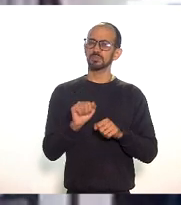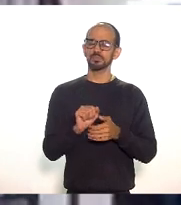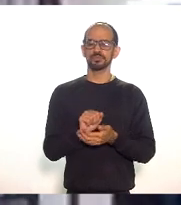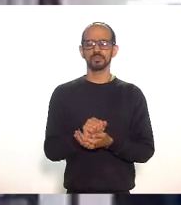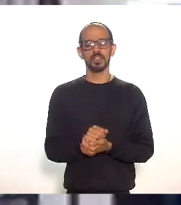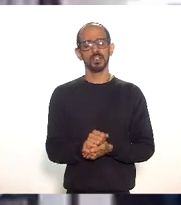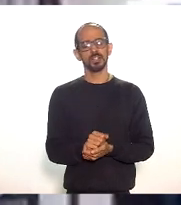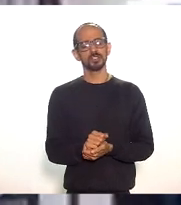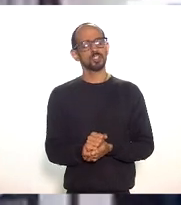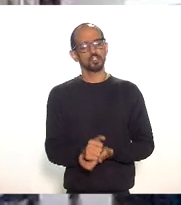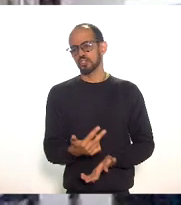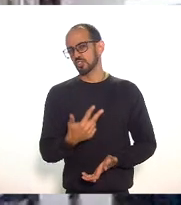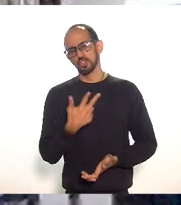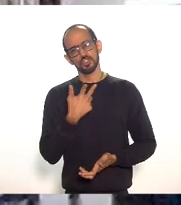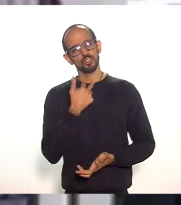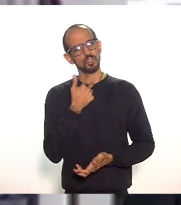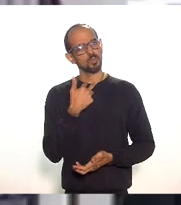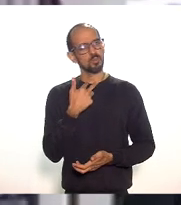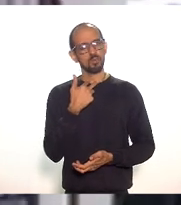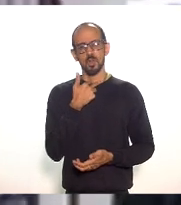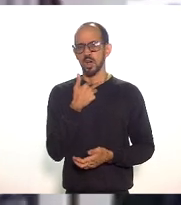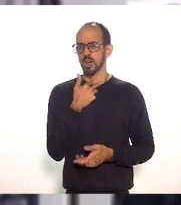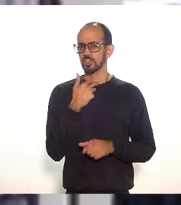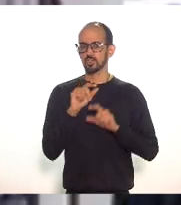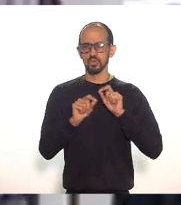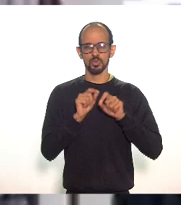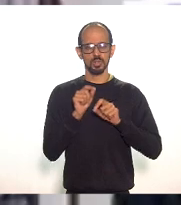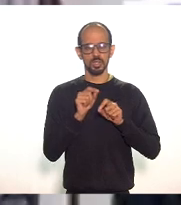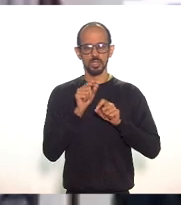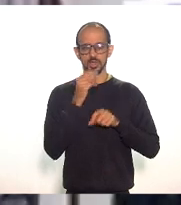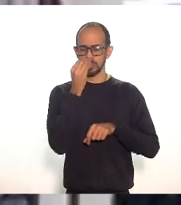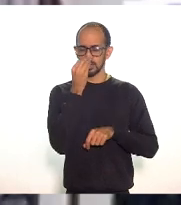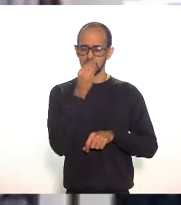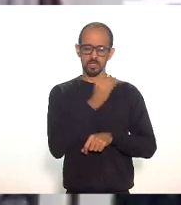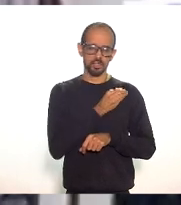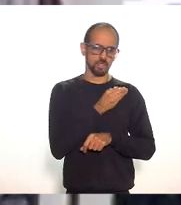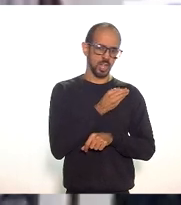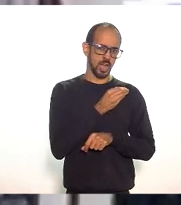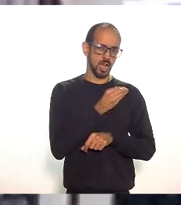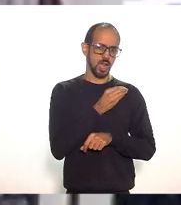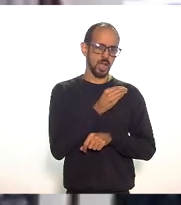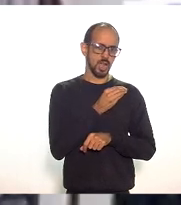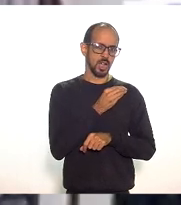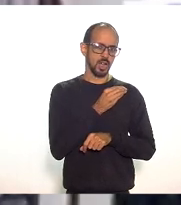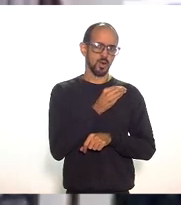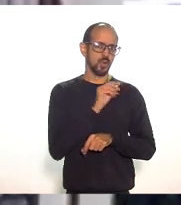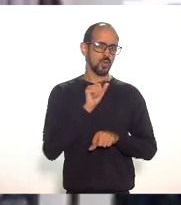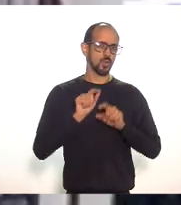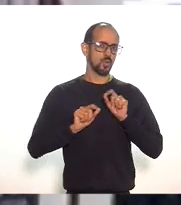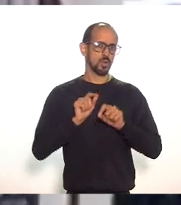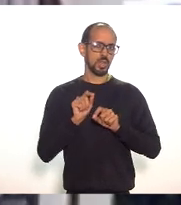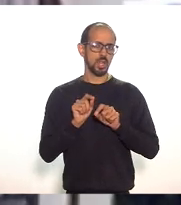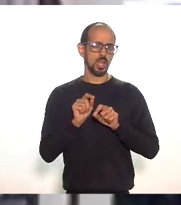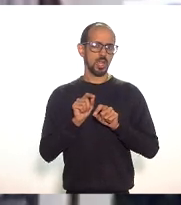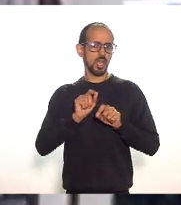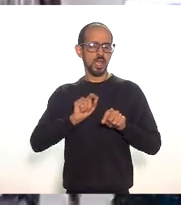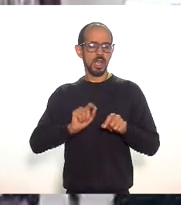mas nós não podemos, de forma alguma, deixar de ficar